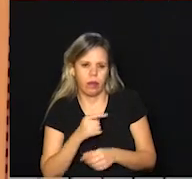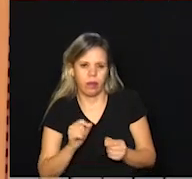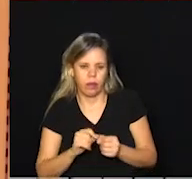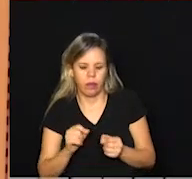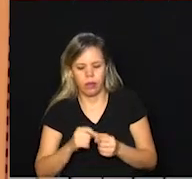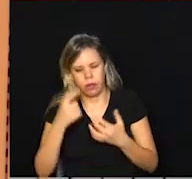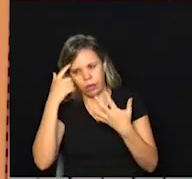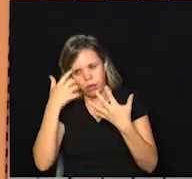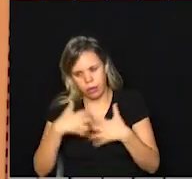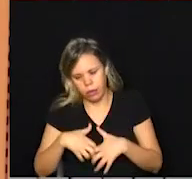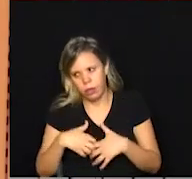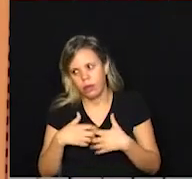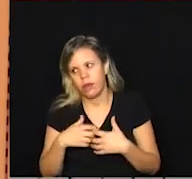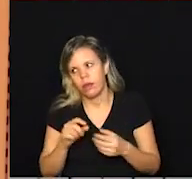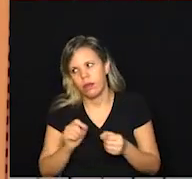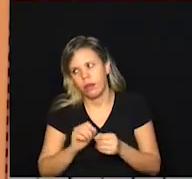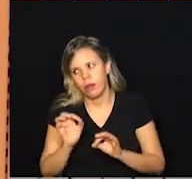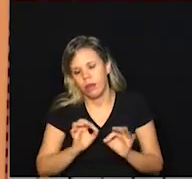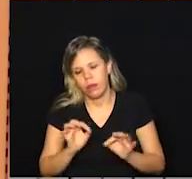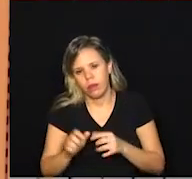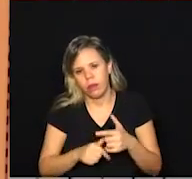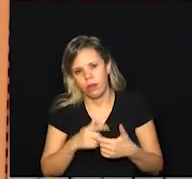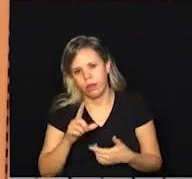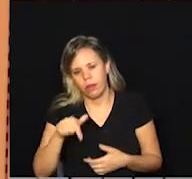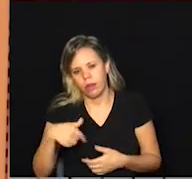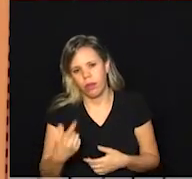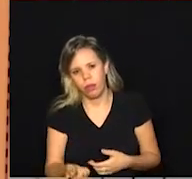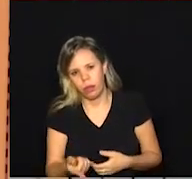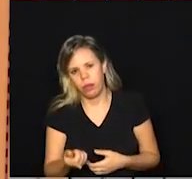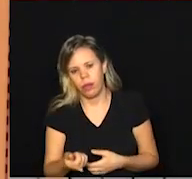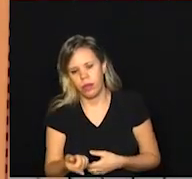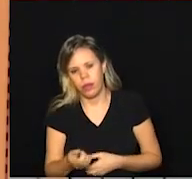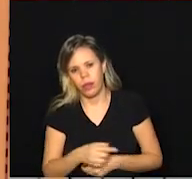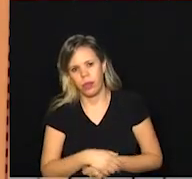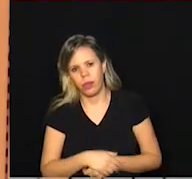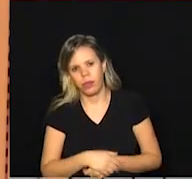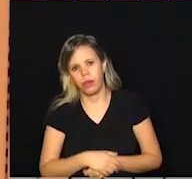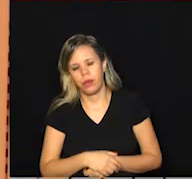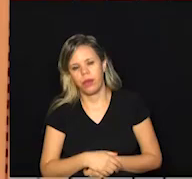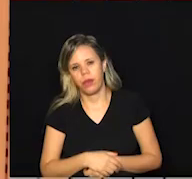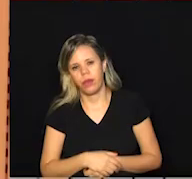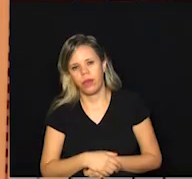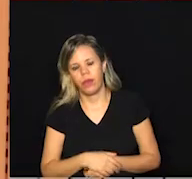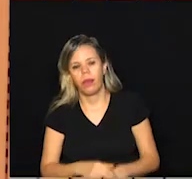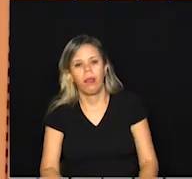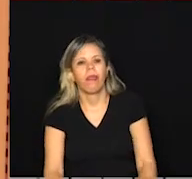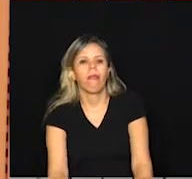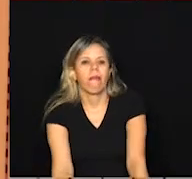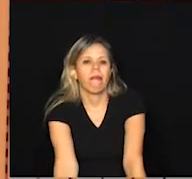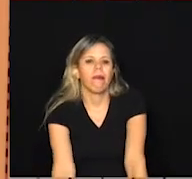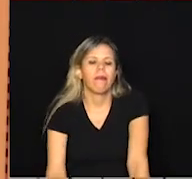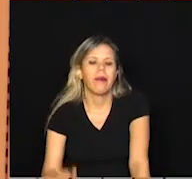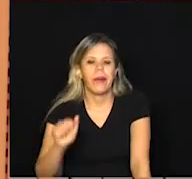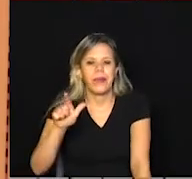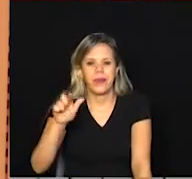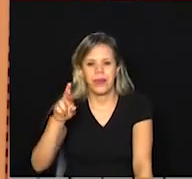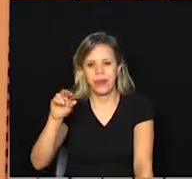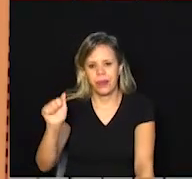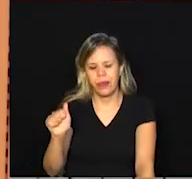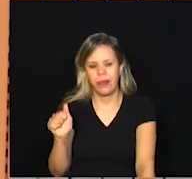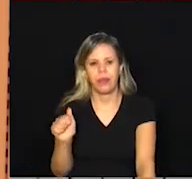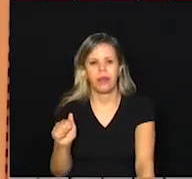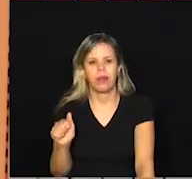pensamos aqui em realizar depois passo a palavra a Alessandra